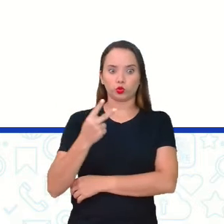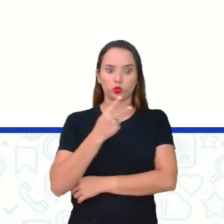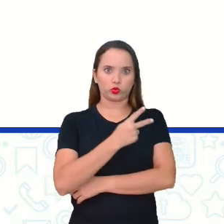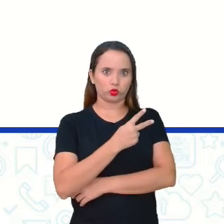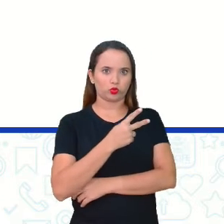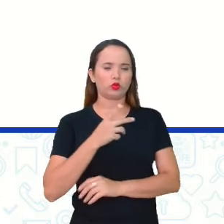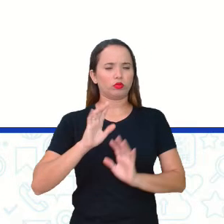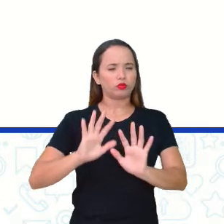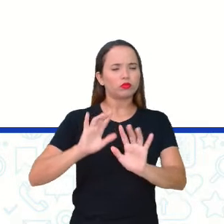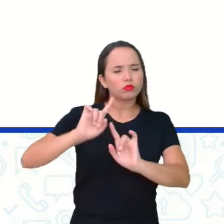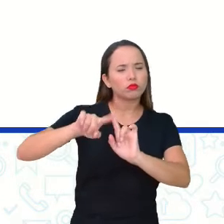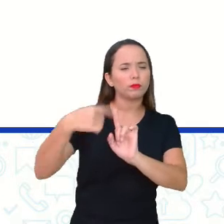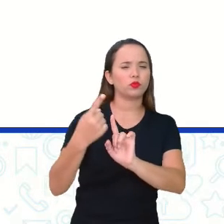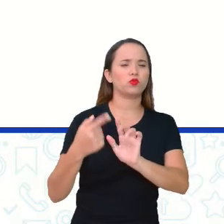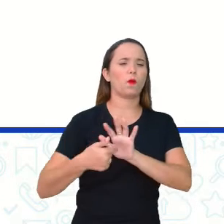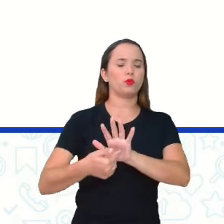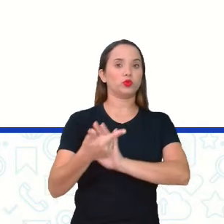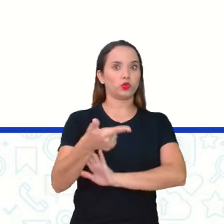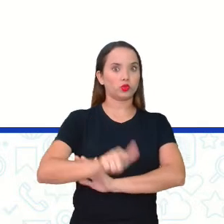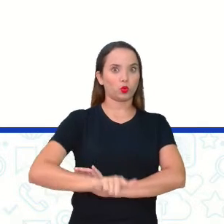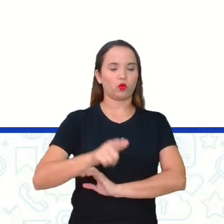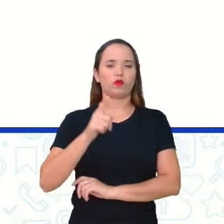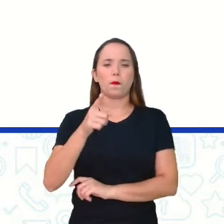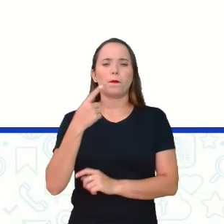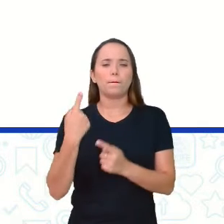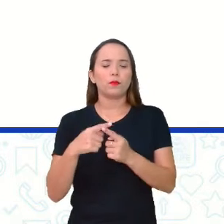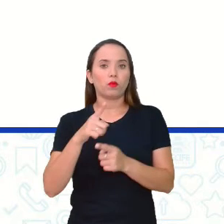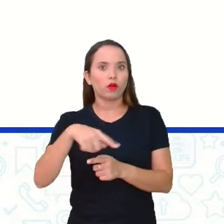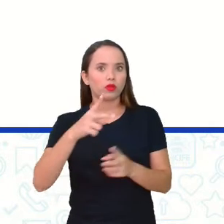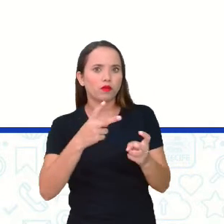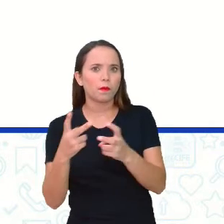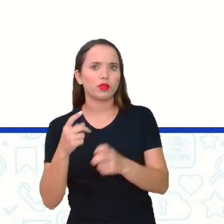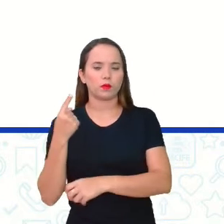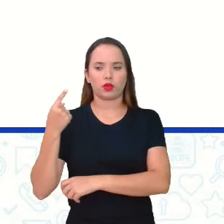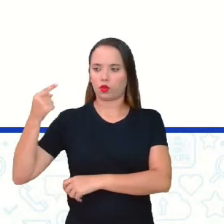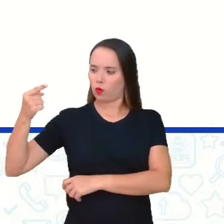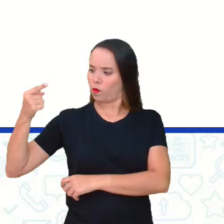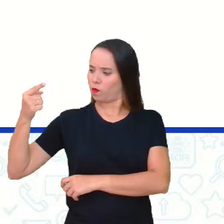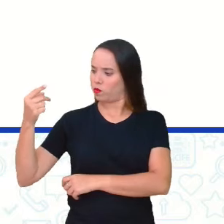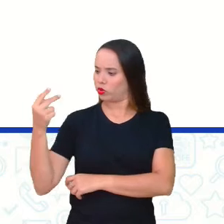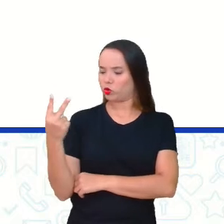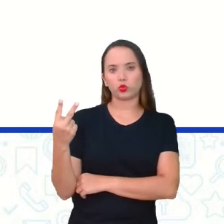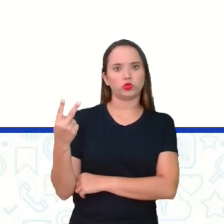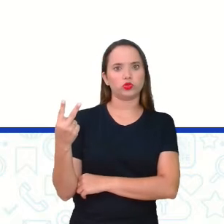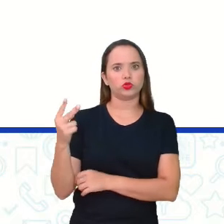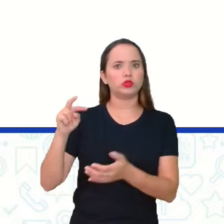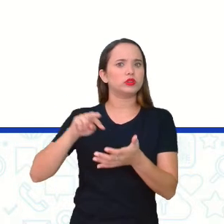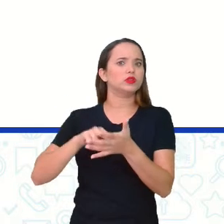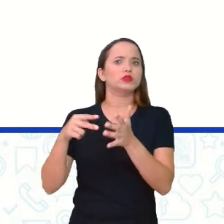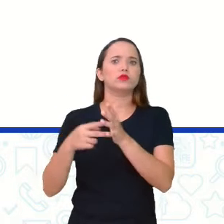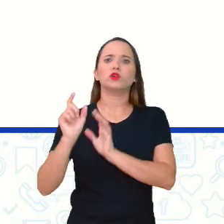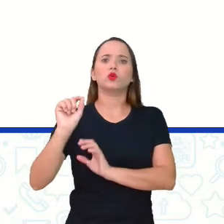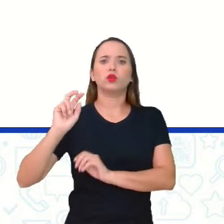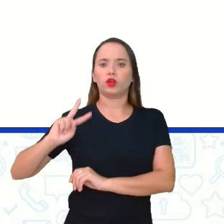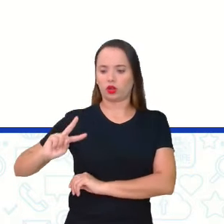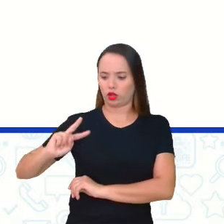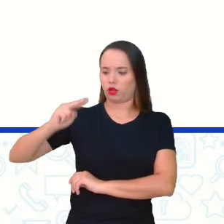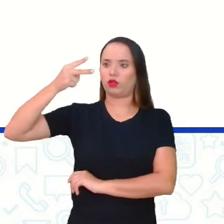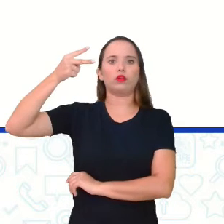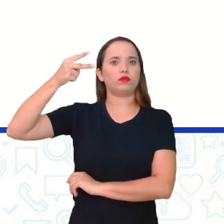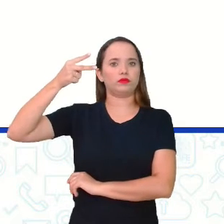novamente aquela imagem, mas você percebe que uma bolinha se transformou em duas, isso significa que dobrou a